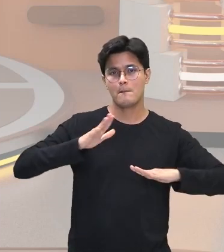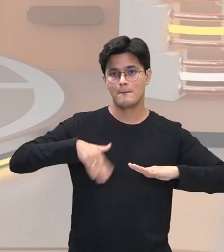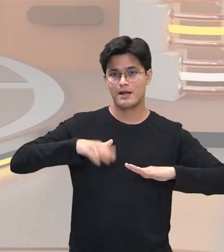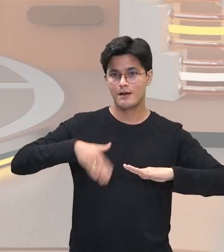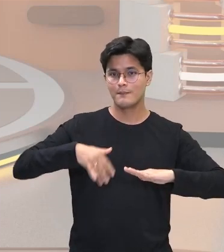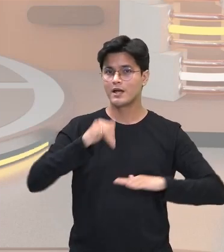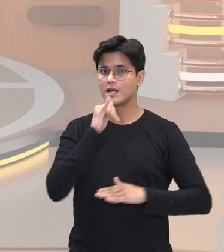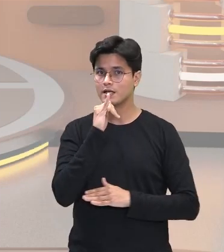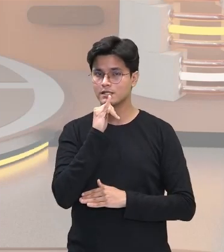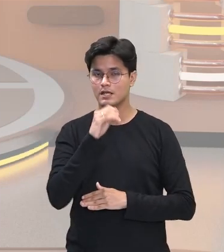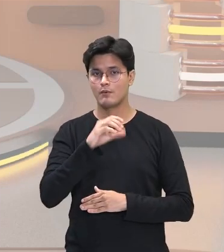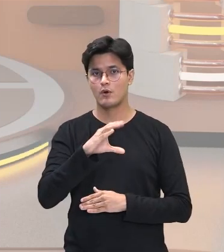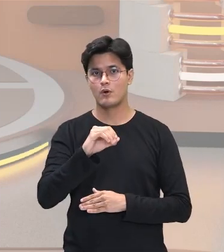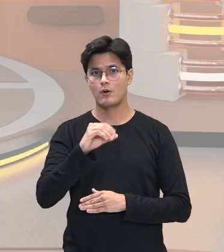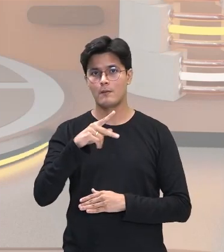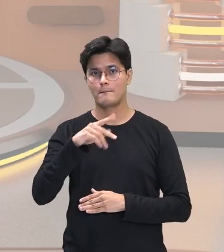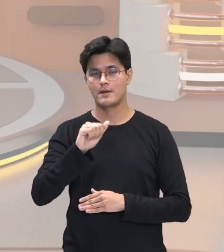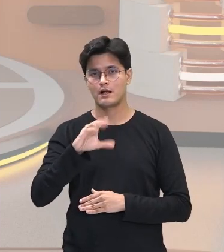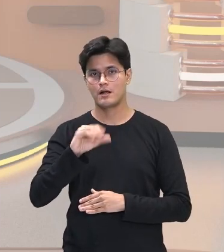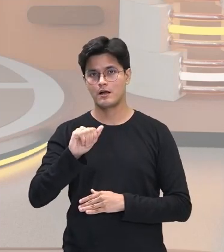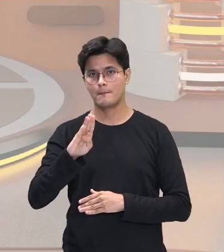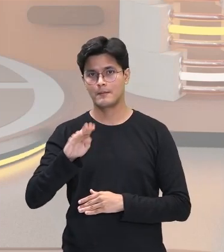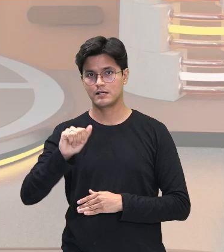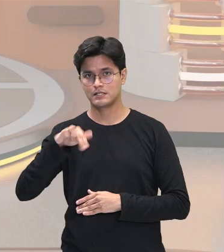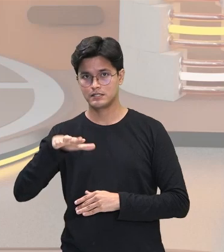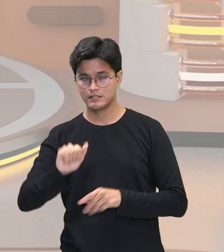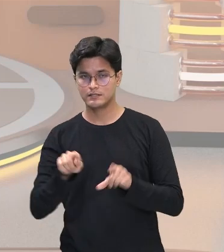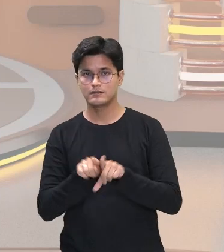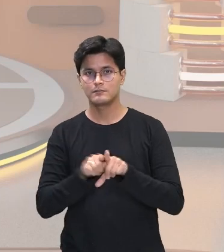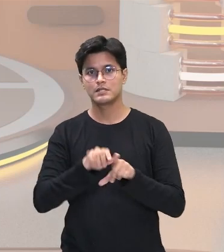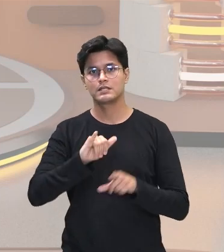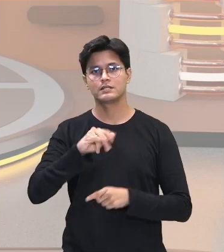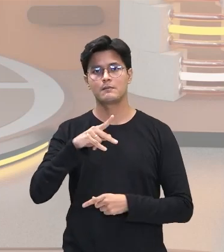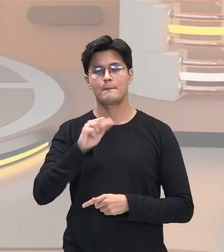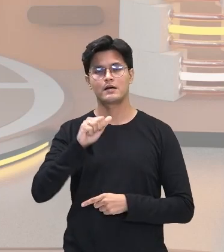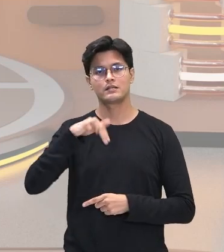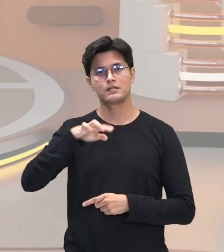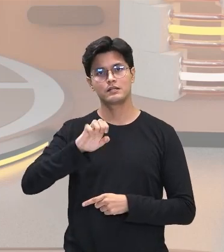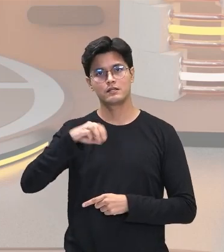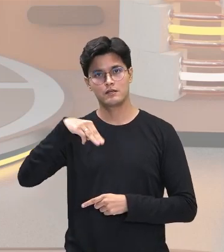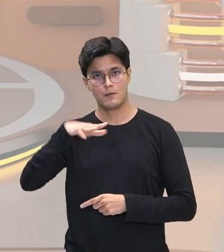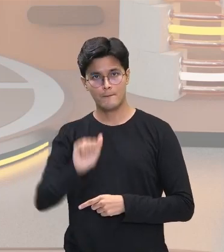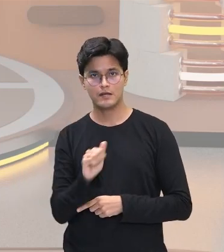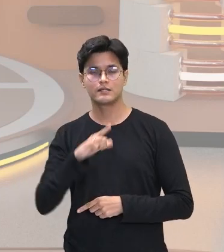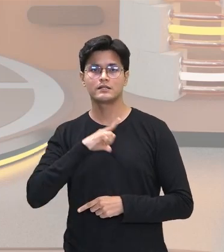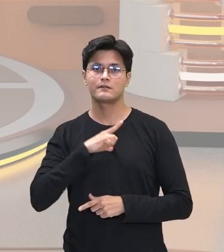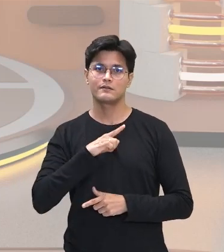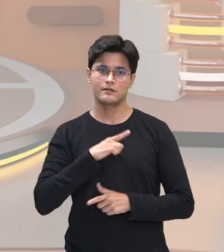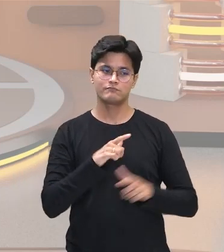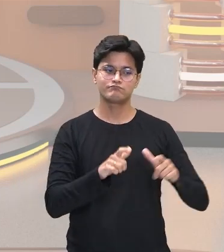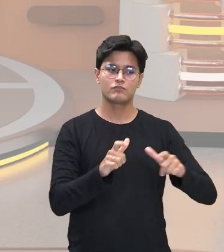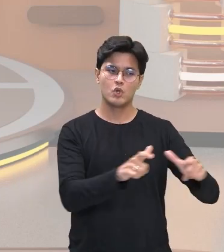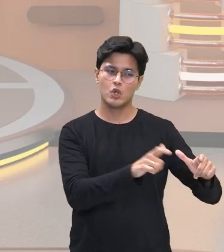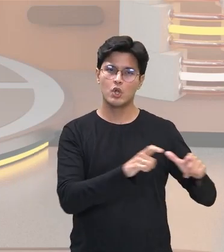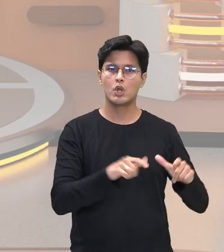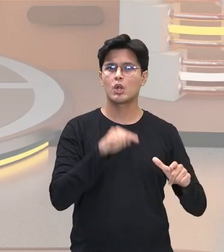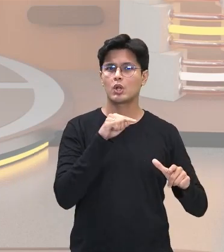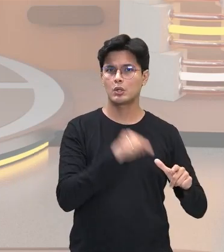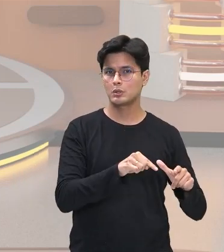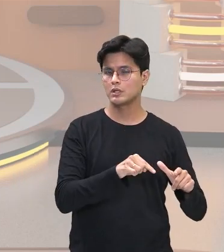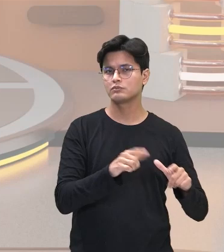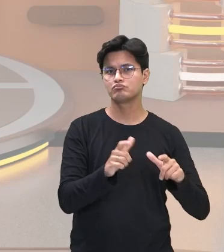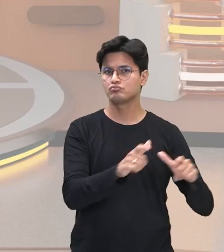de Copacabana, a praia do Ipanema, né? Nós temos ali a localização, né, de